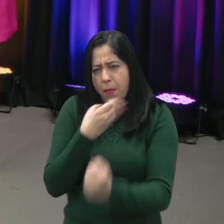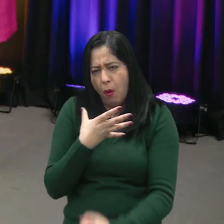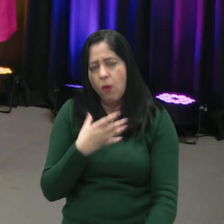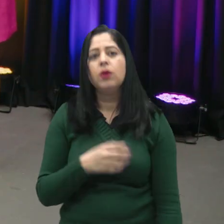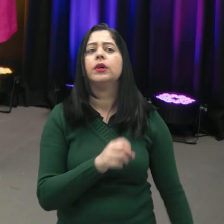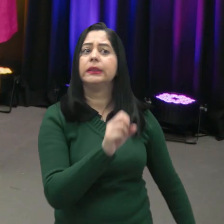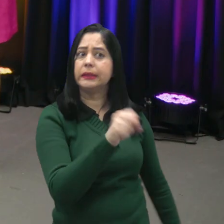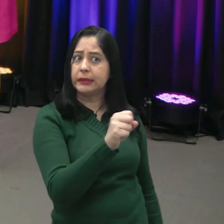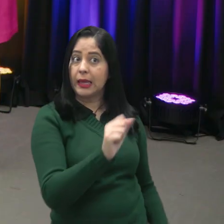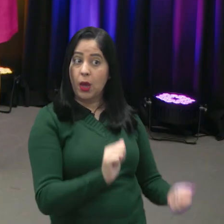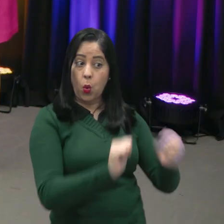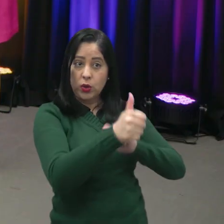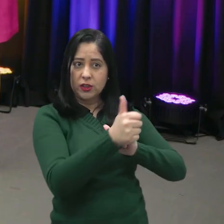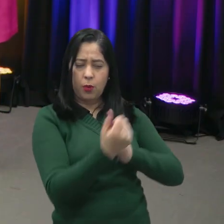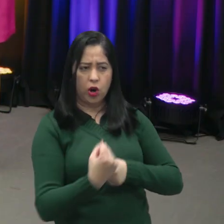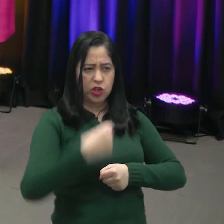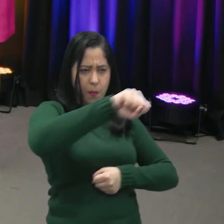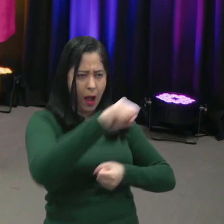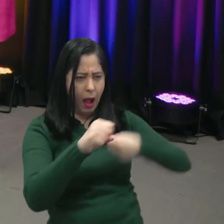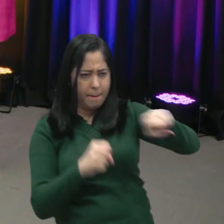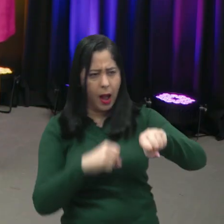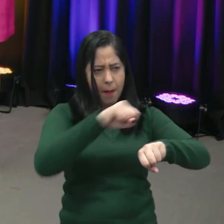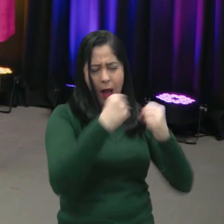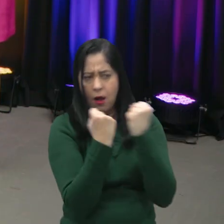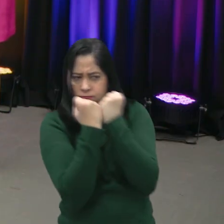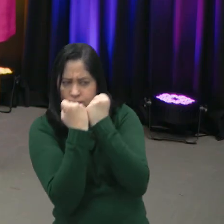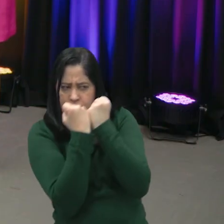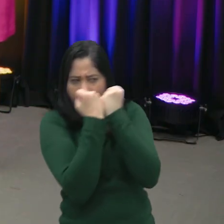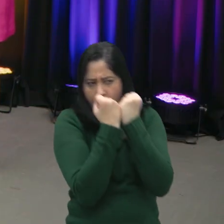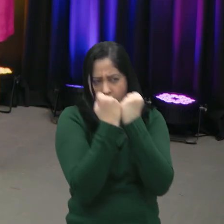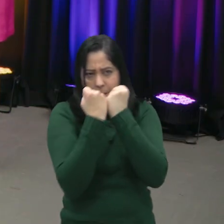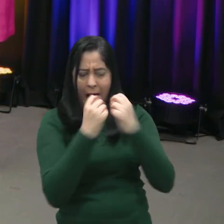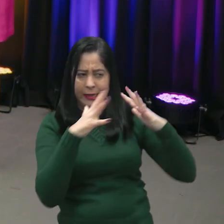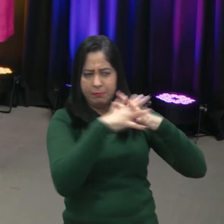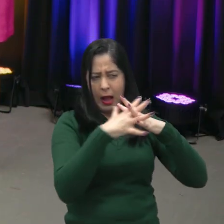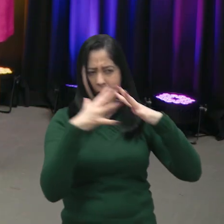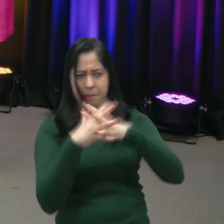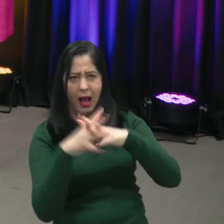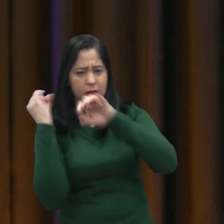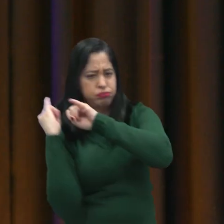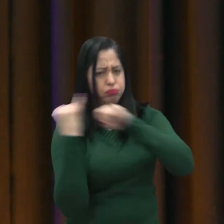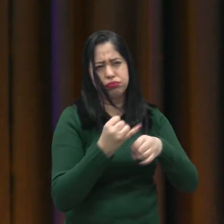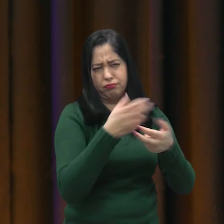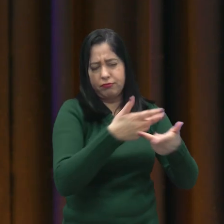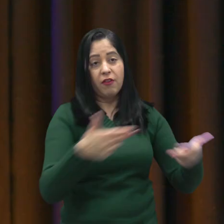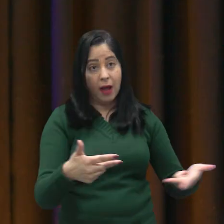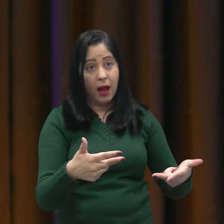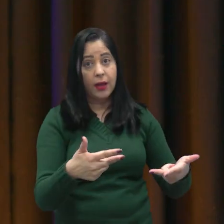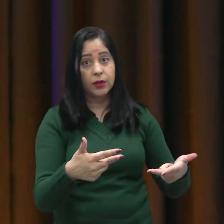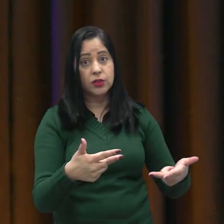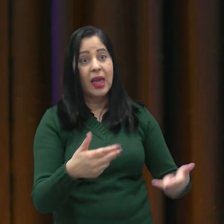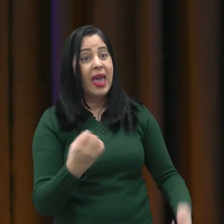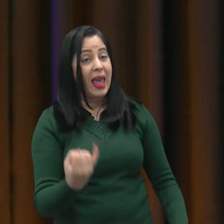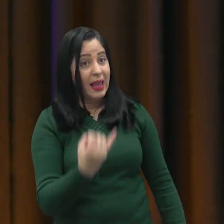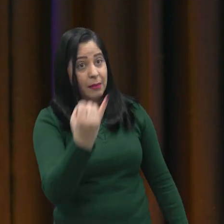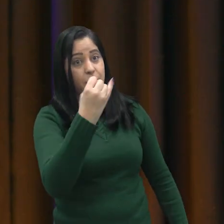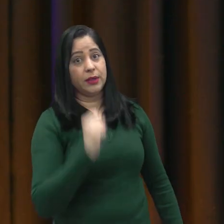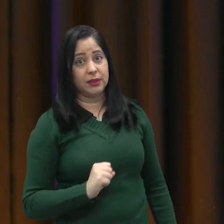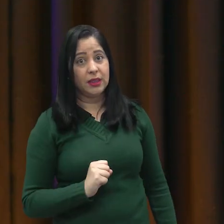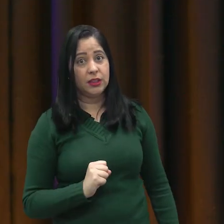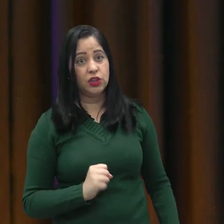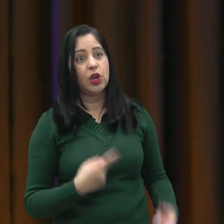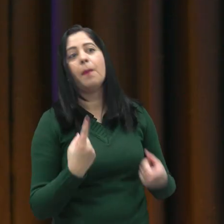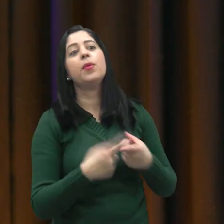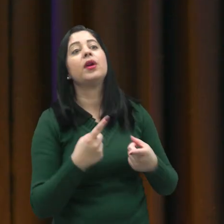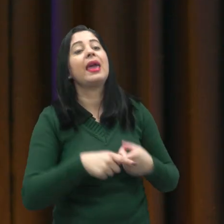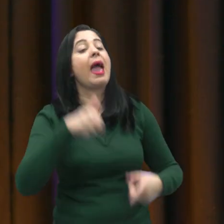Então, o esporte, principalmente o esporte de luta, né, desenvolve essa autoconfiança, né? Ela praticar, ver que ela pode, através de técnicas, né, não